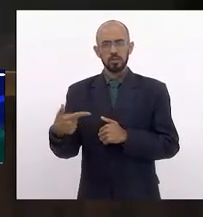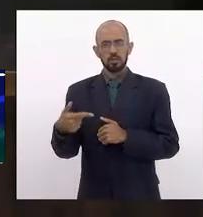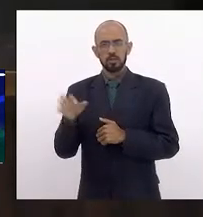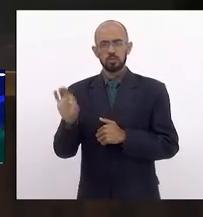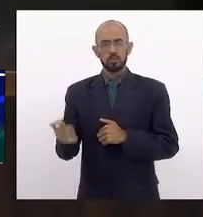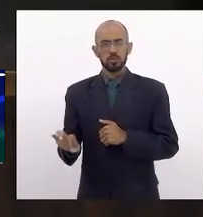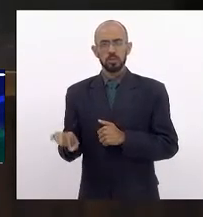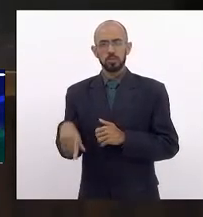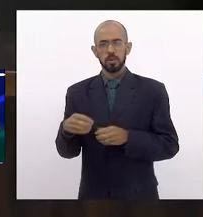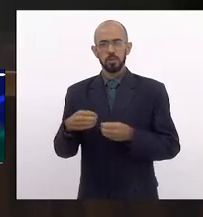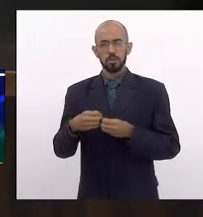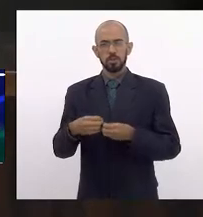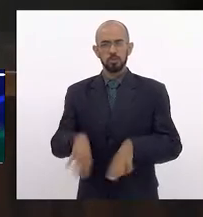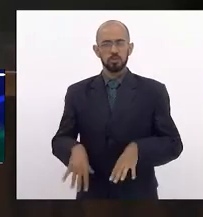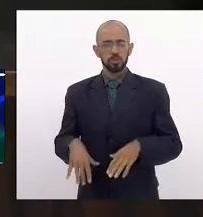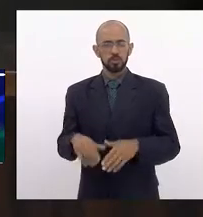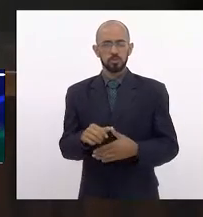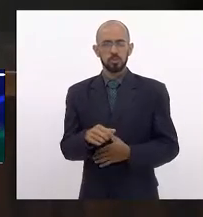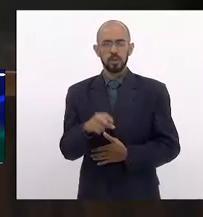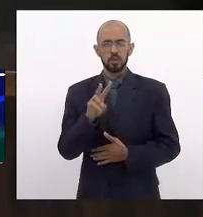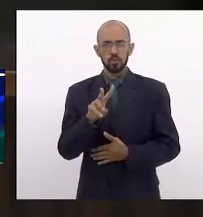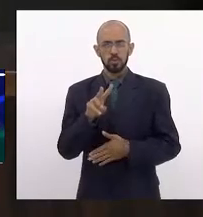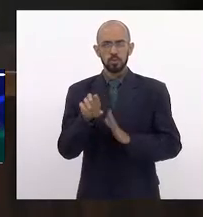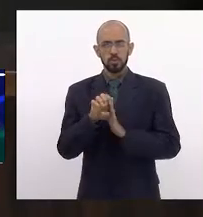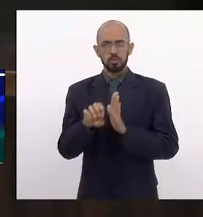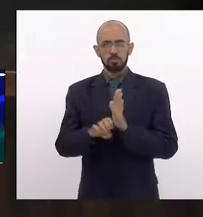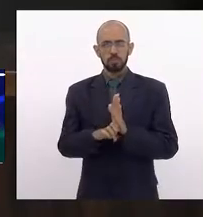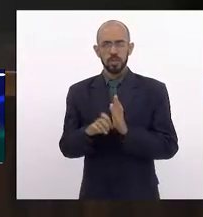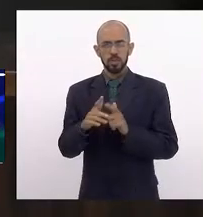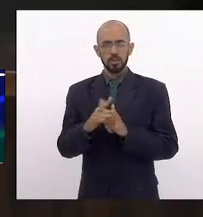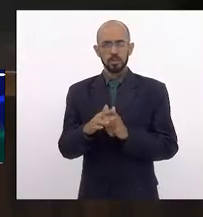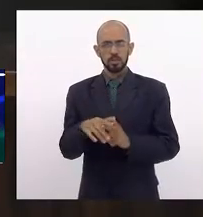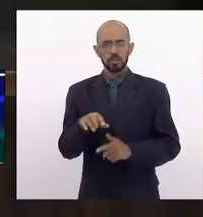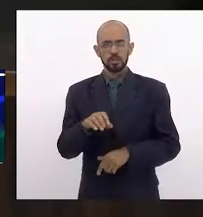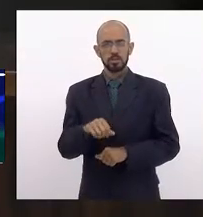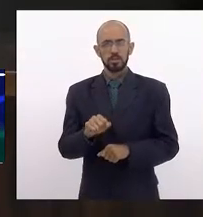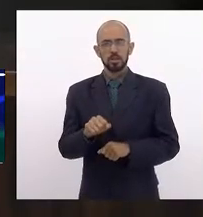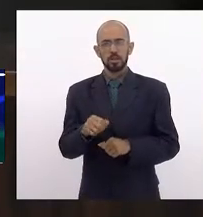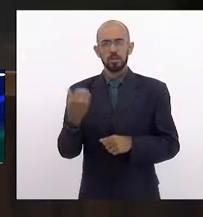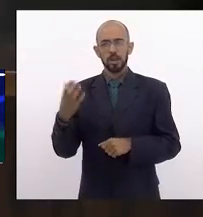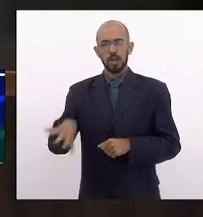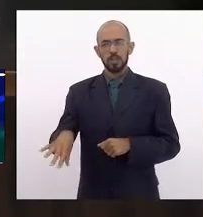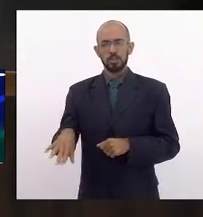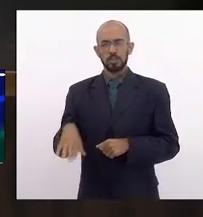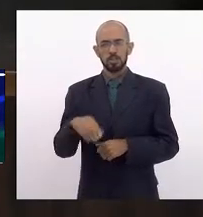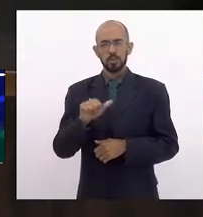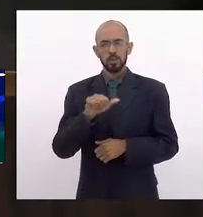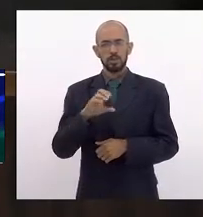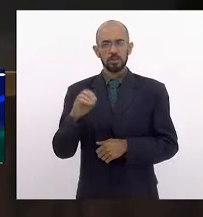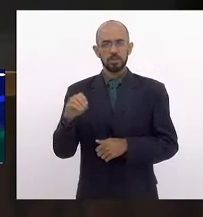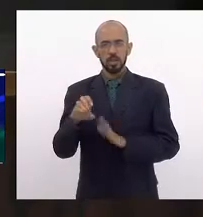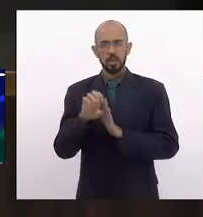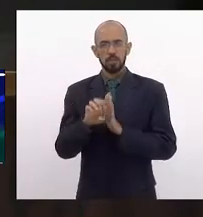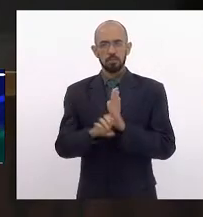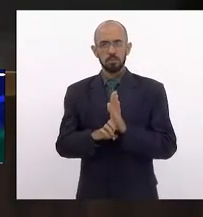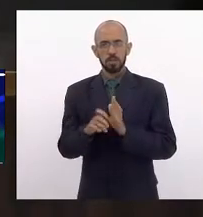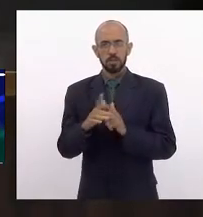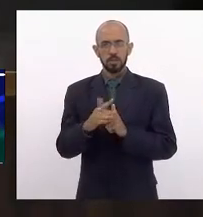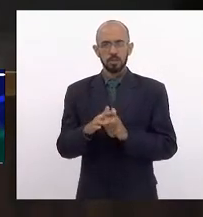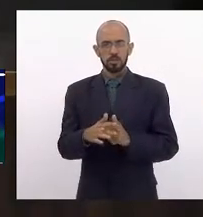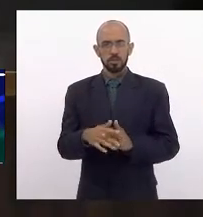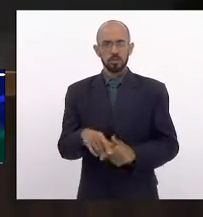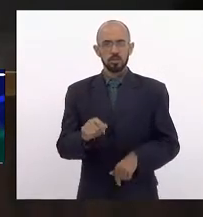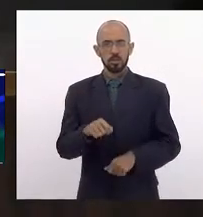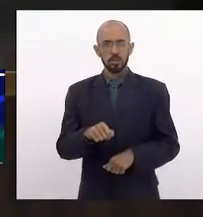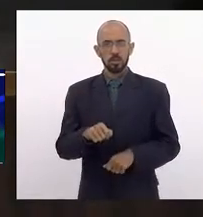prejudicar prejudicar habilidade a duas emendas 0,04 pela rejeição a sem menos um 86